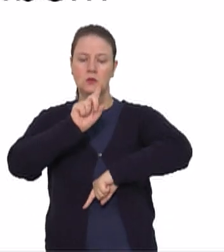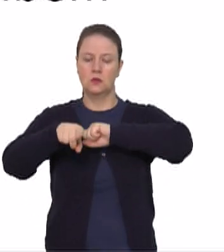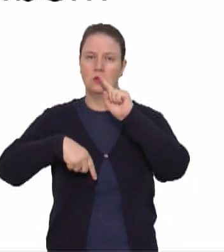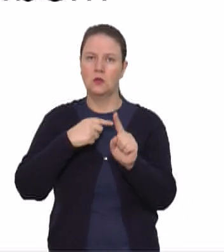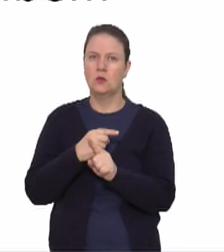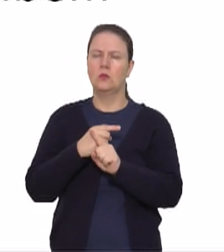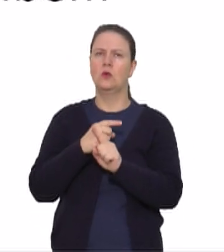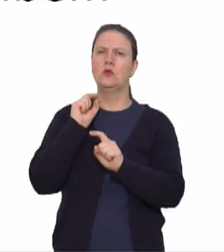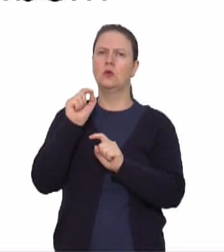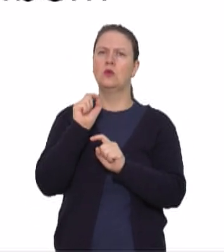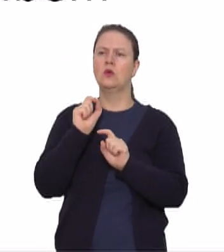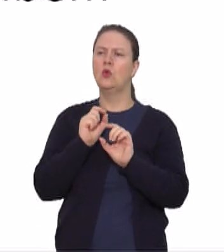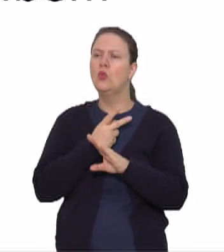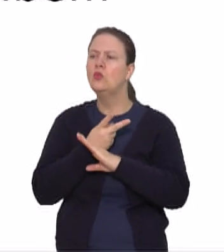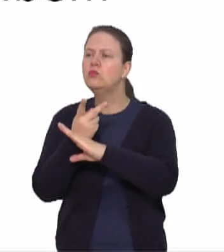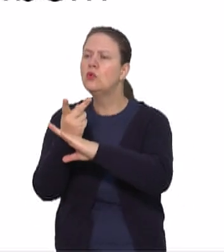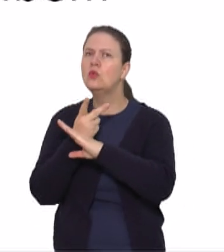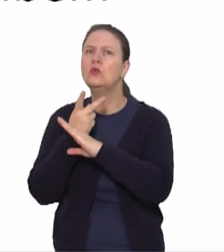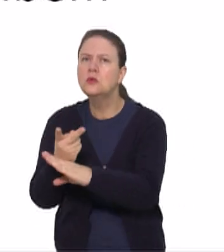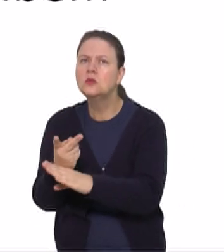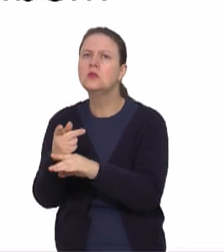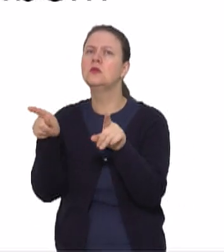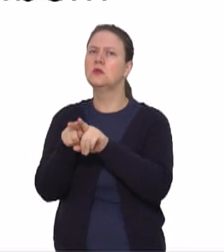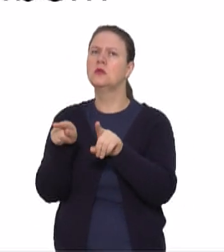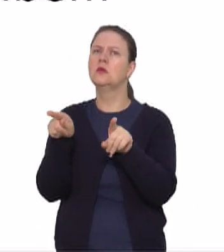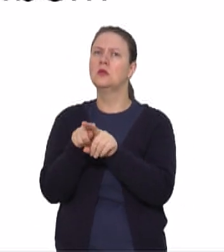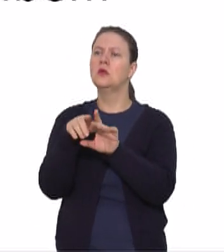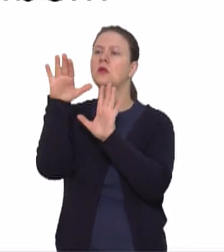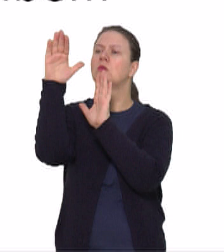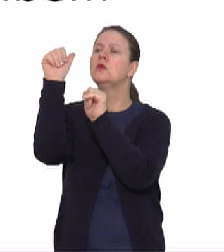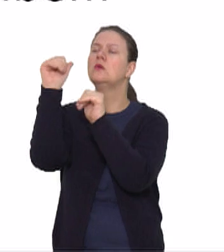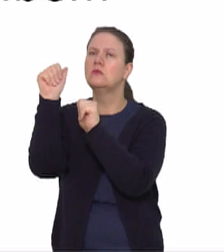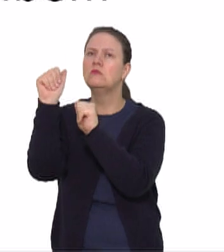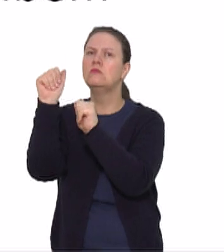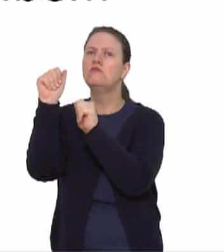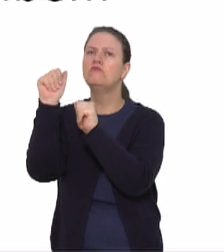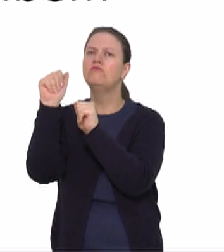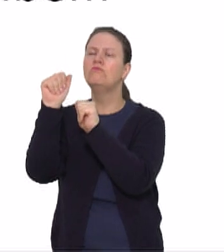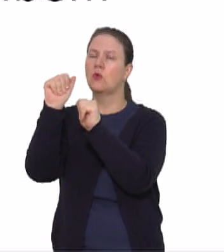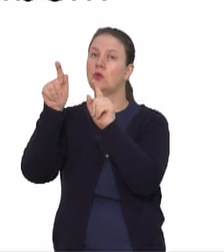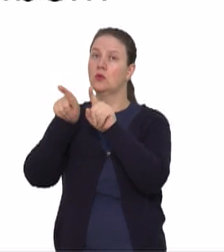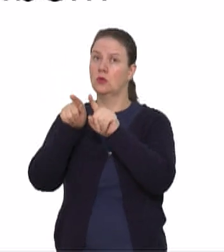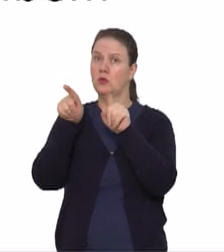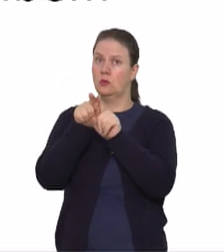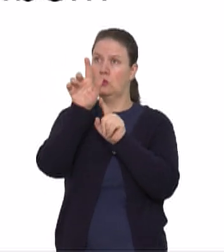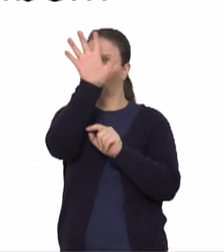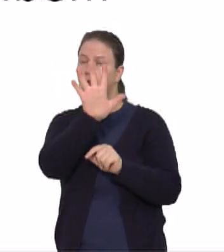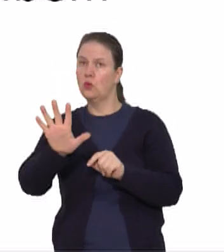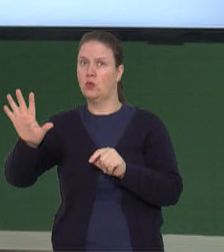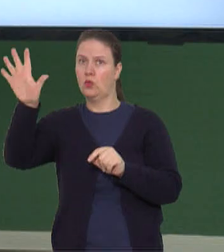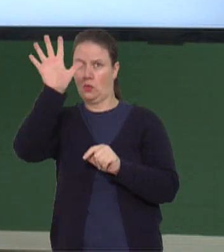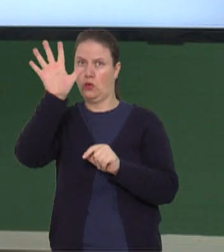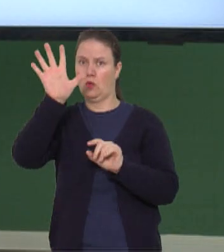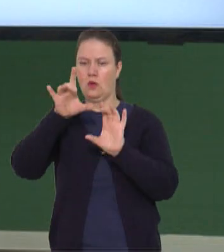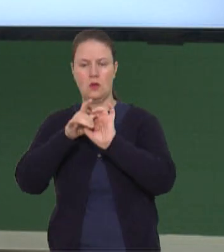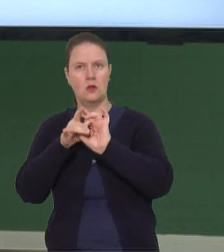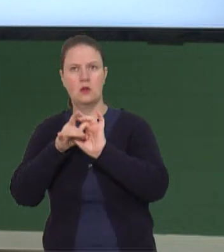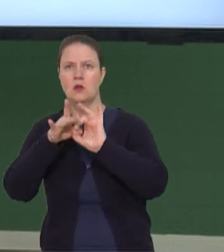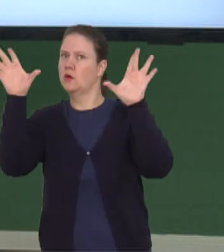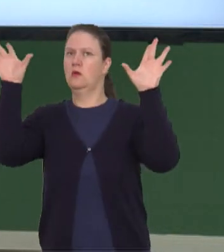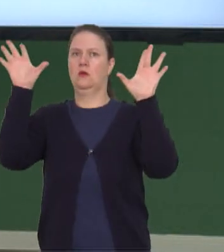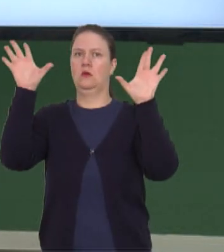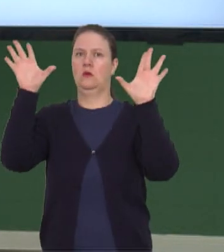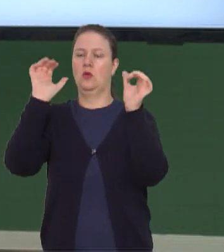vai buscar a liberdade da parte oriental, que é a parte espanhola. Então, a parte espanhola também vai abolir a